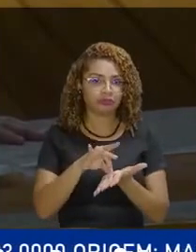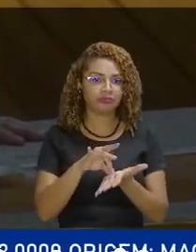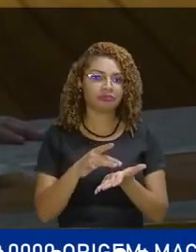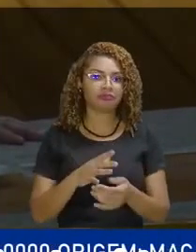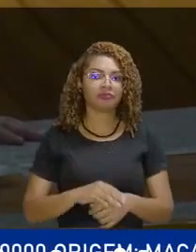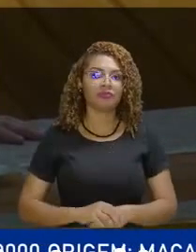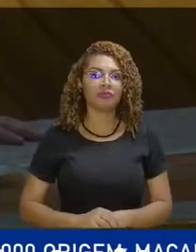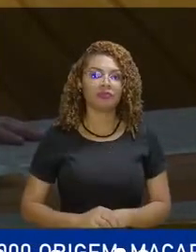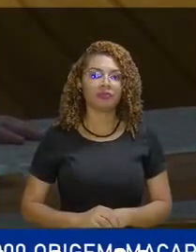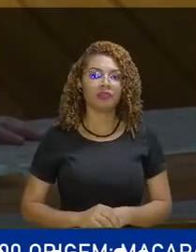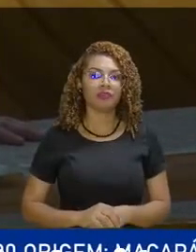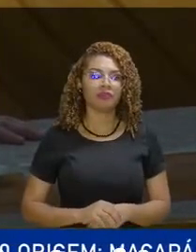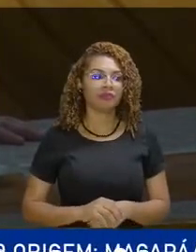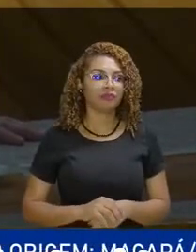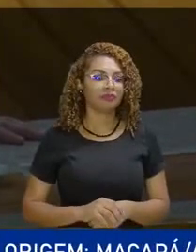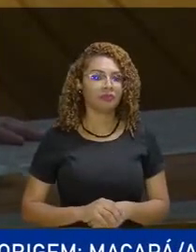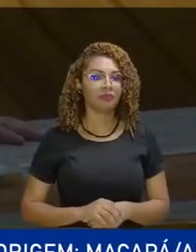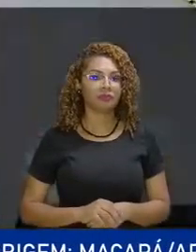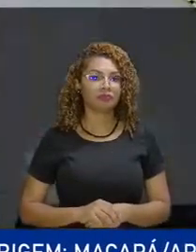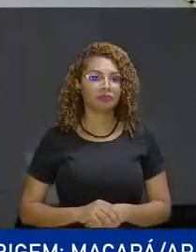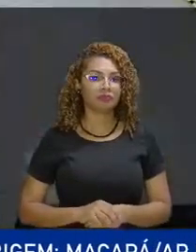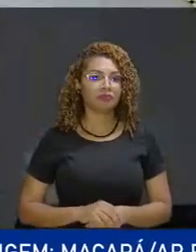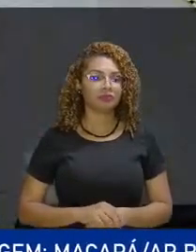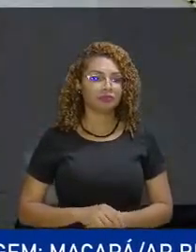essas razões, eu estou acompanhando o eminente relator.